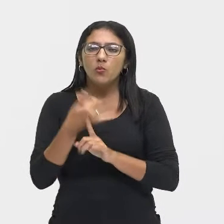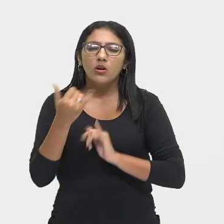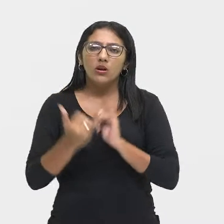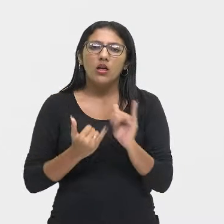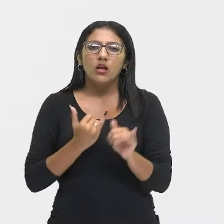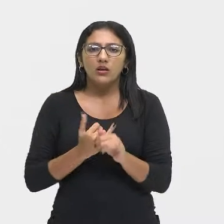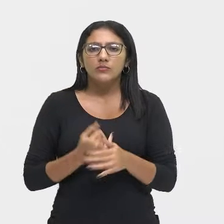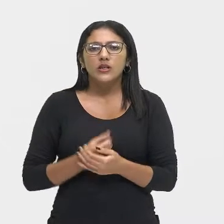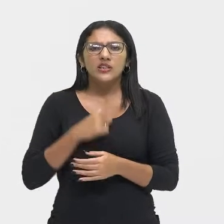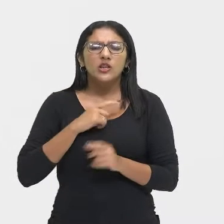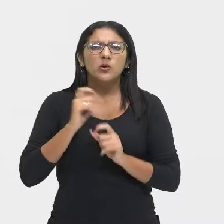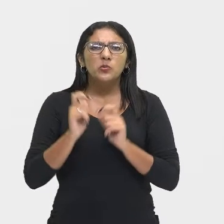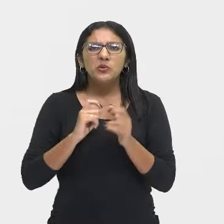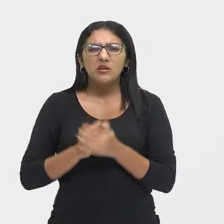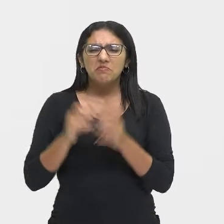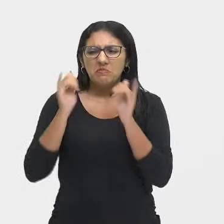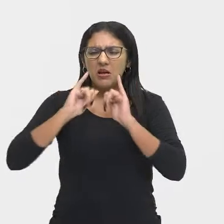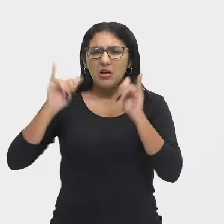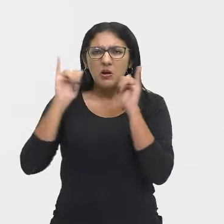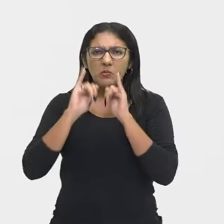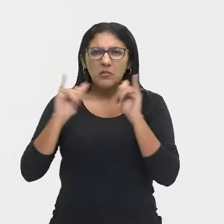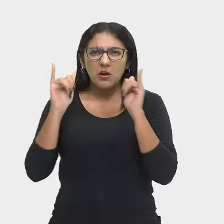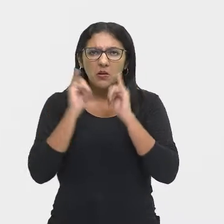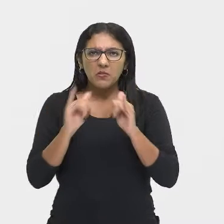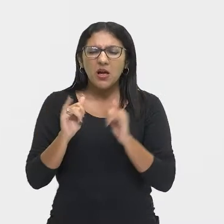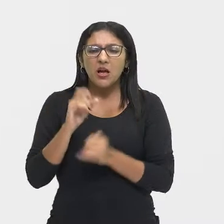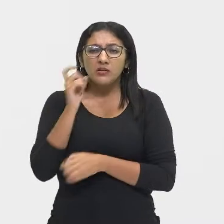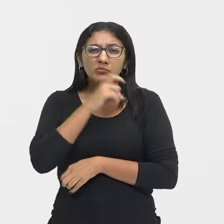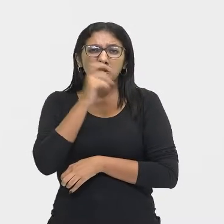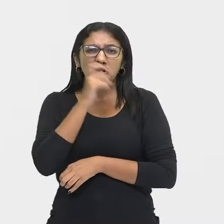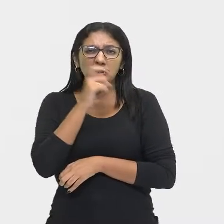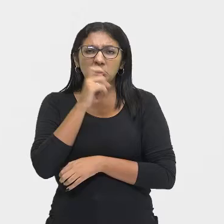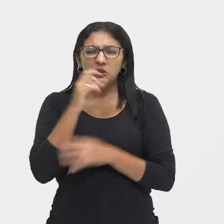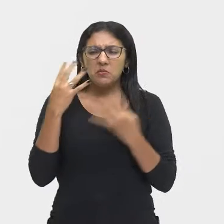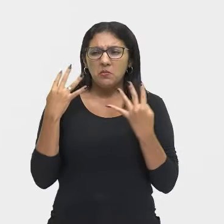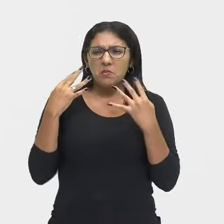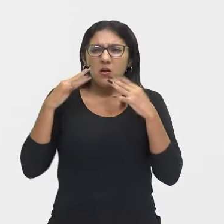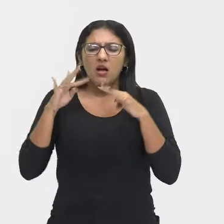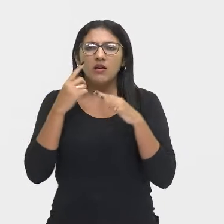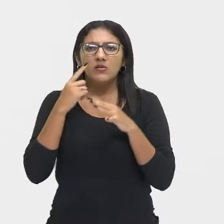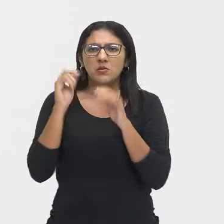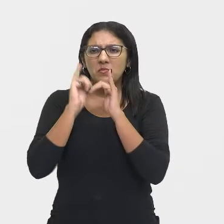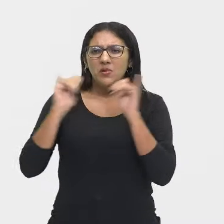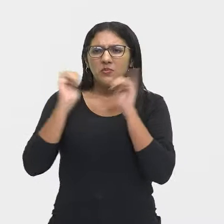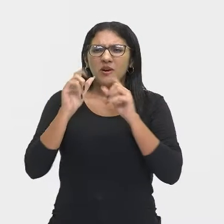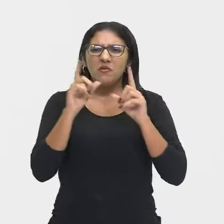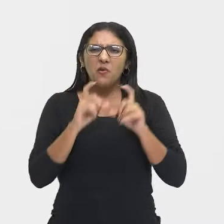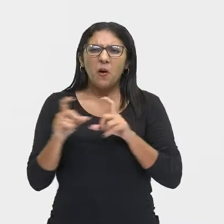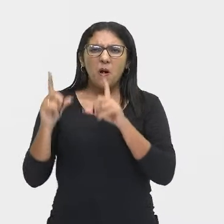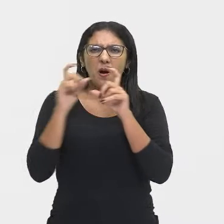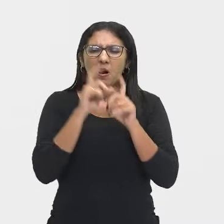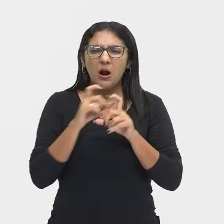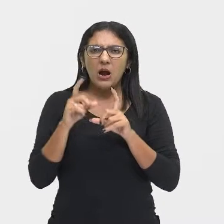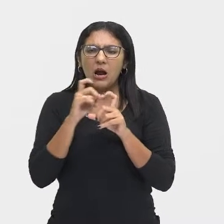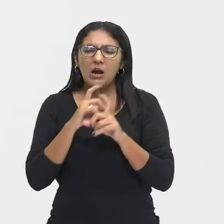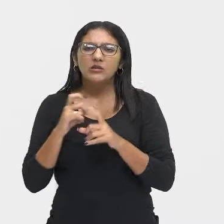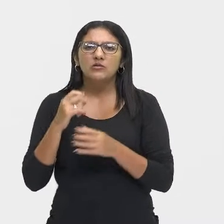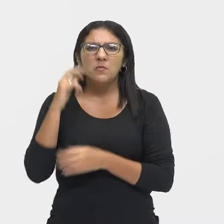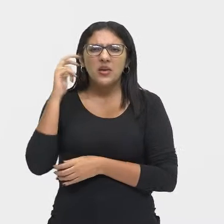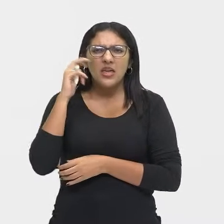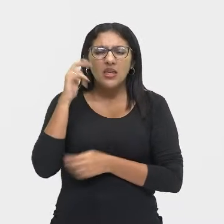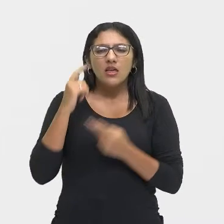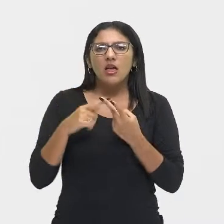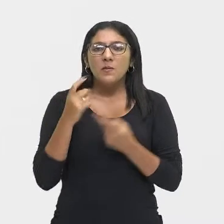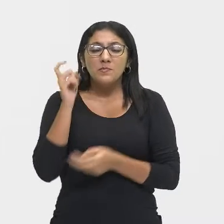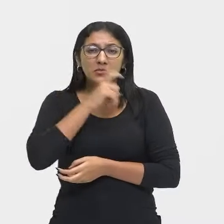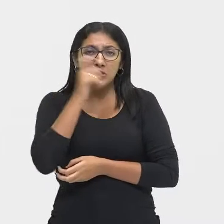consiste em expor o outro a um julgamento coletivo, espalhando imagens constrangedoras, mentiras ou